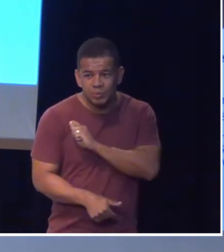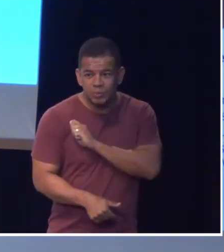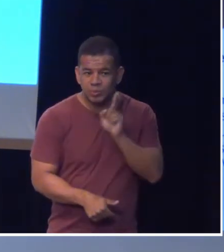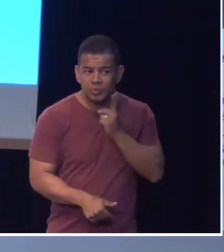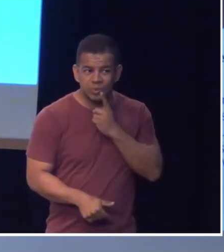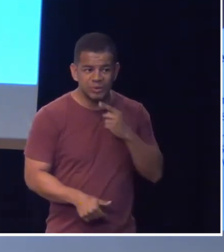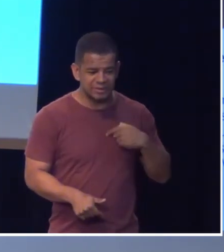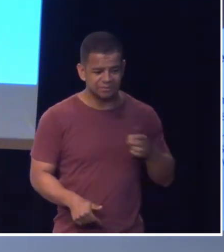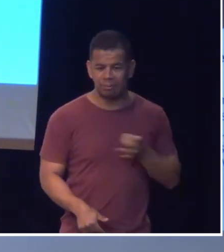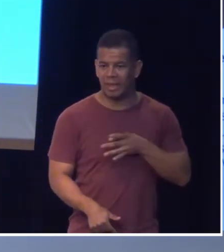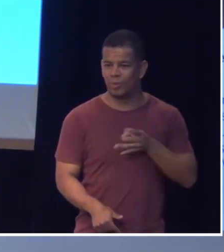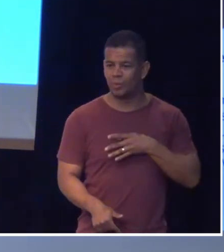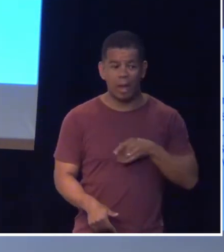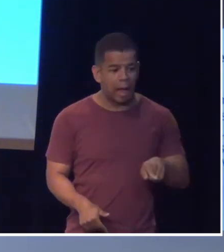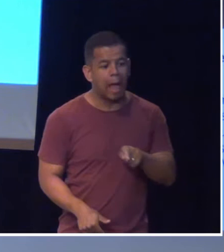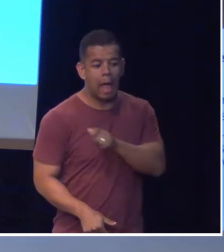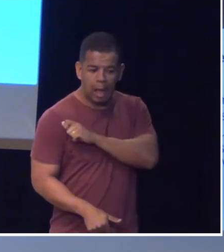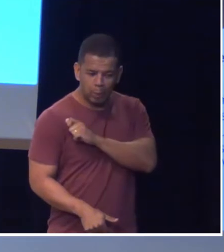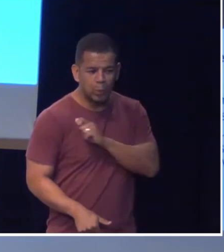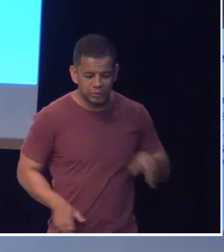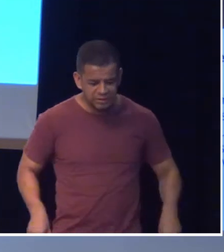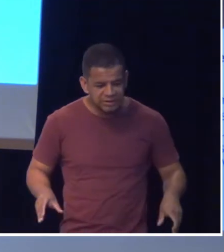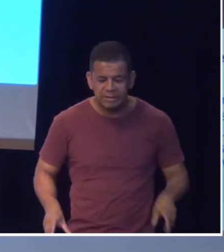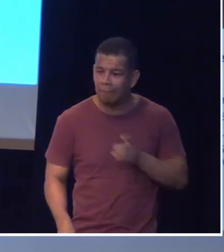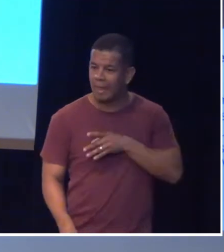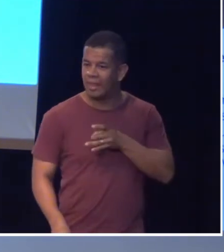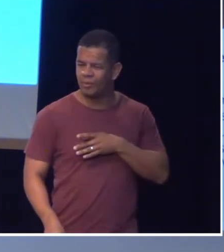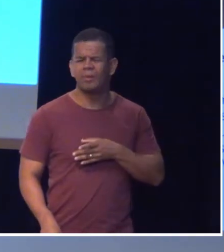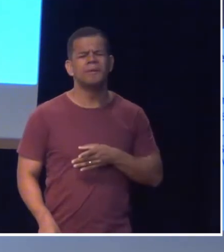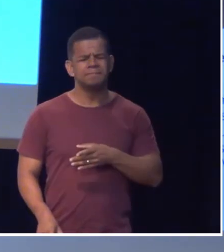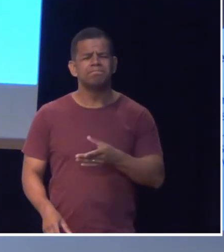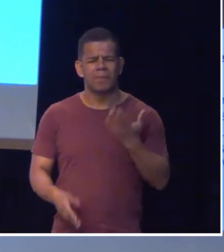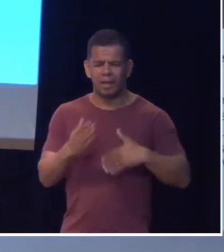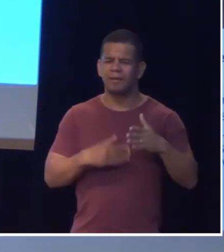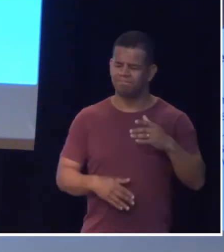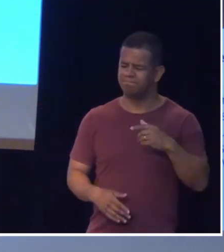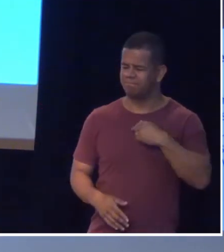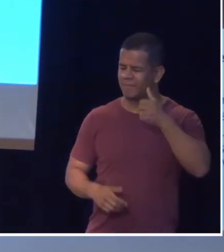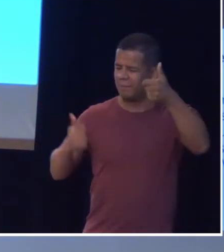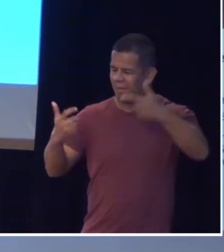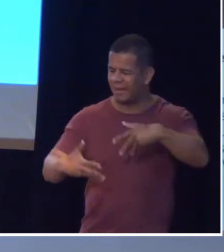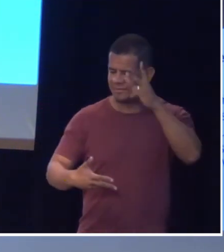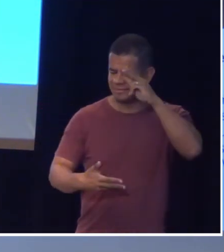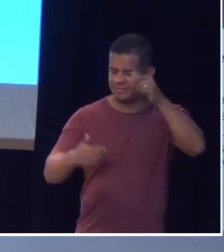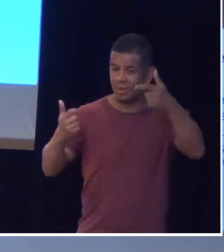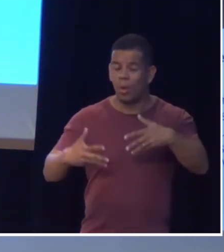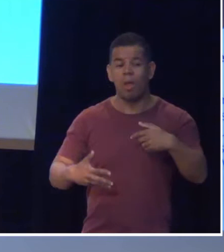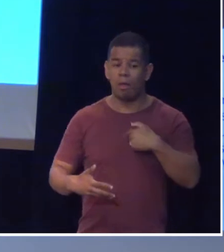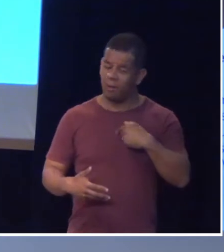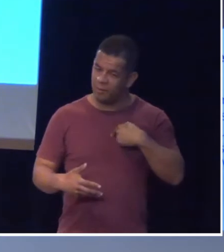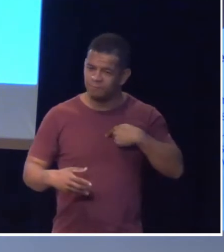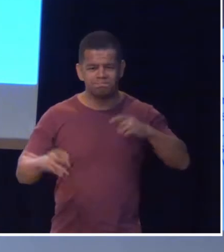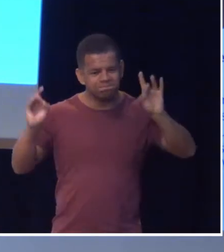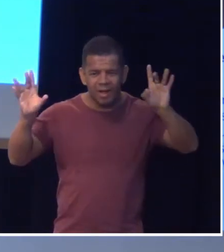rápido, né, que ele está presente, então por isso que eu posso falar. Eu tive o privilégio de ter um aluno surdo-cego, né, e durante toda a minha